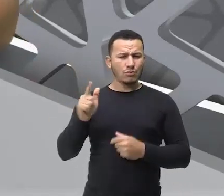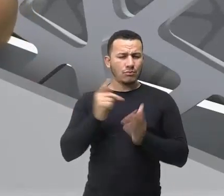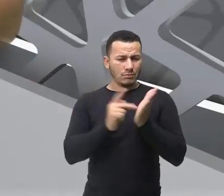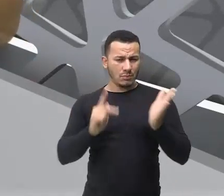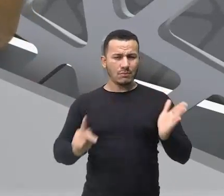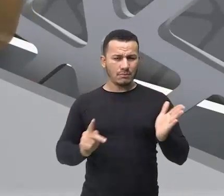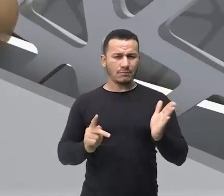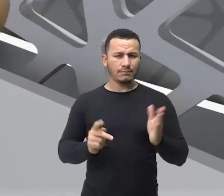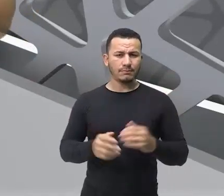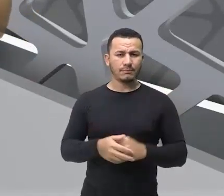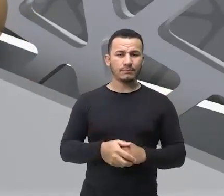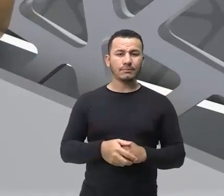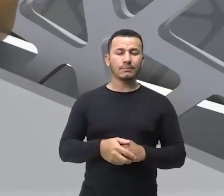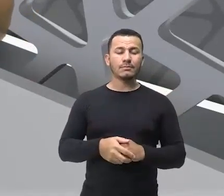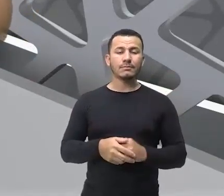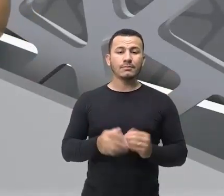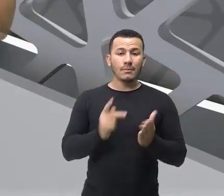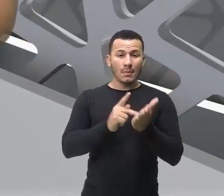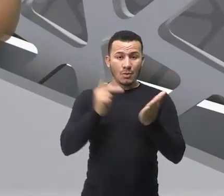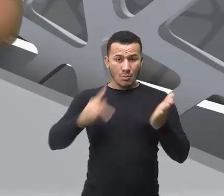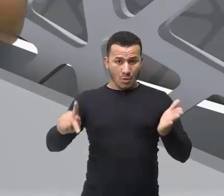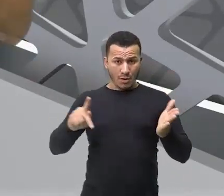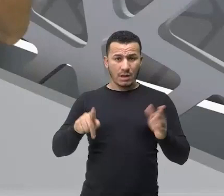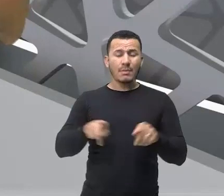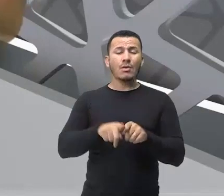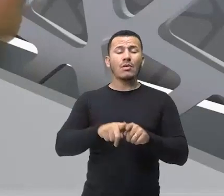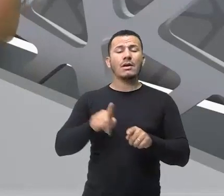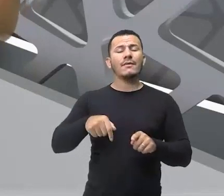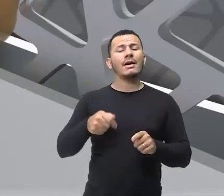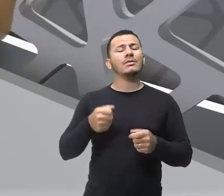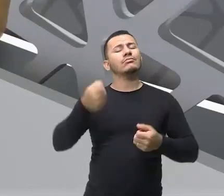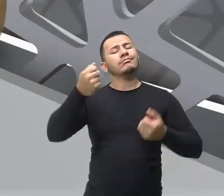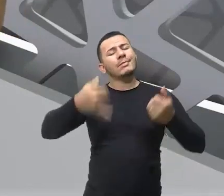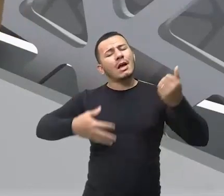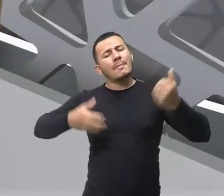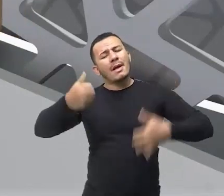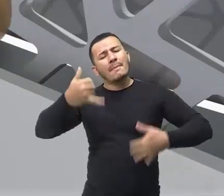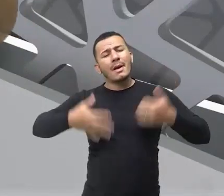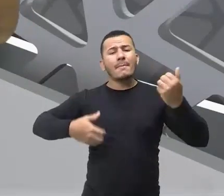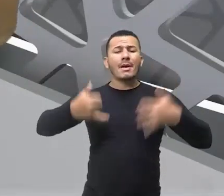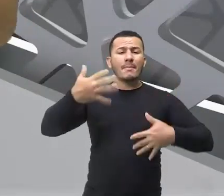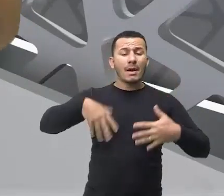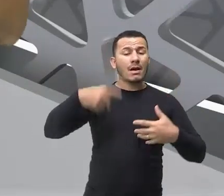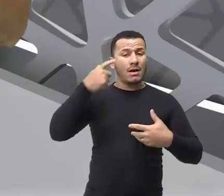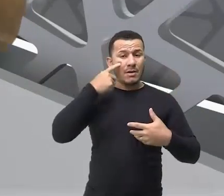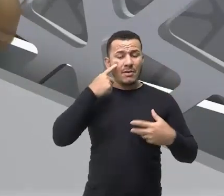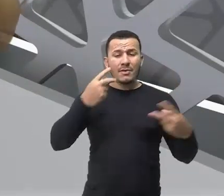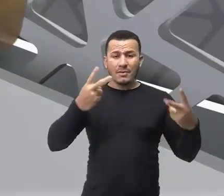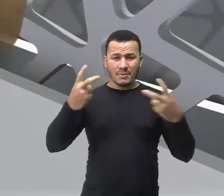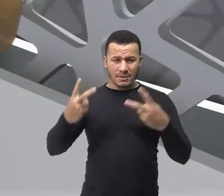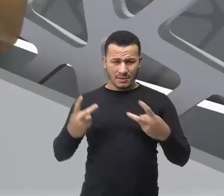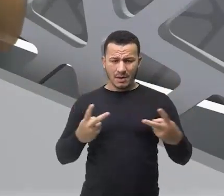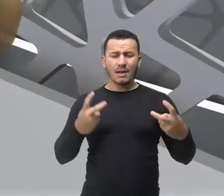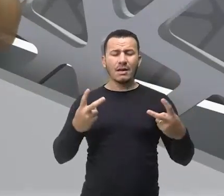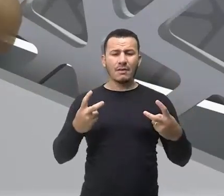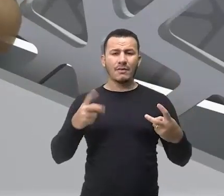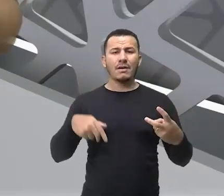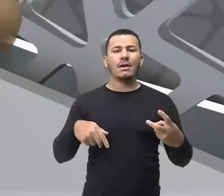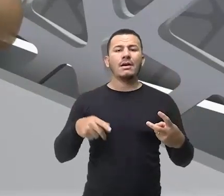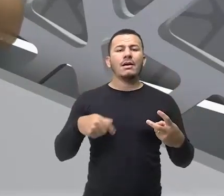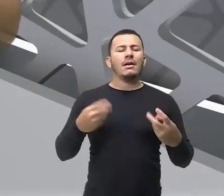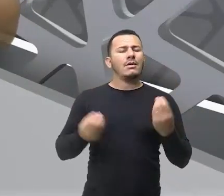Um poema que será declamado. Observem bastante o teor, ou seja,